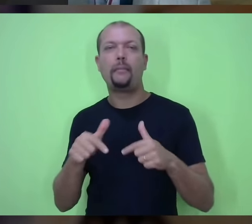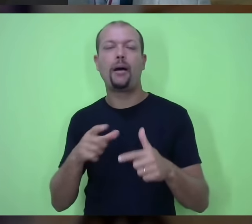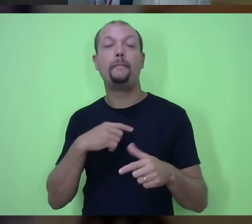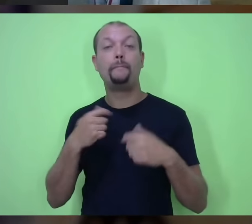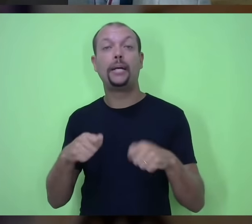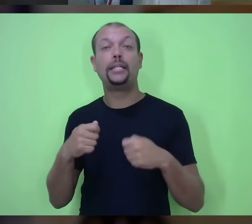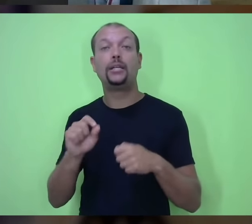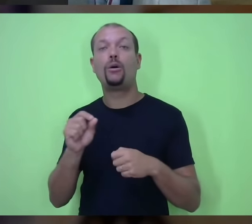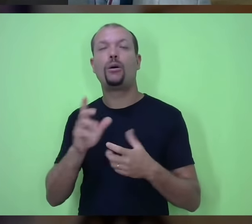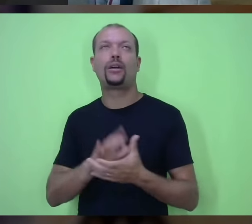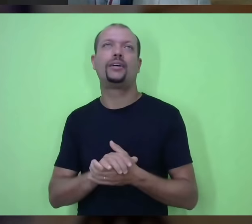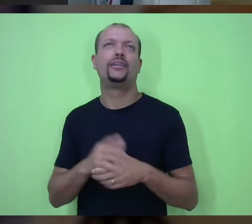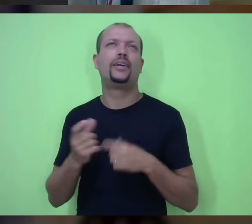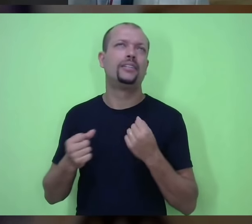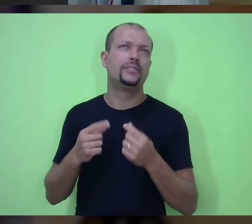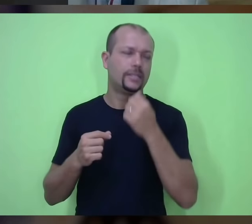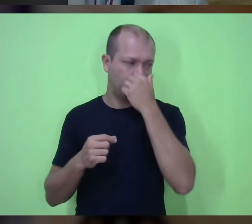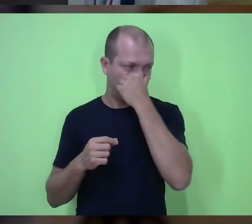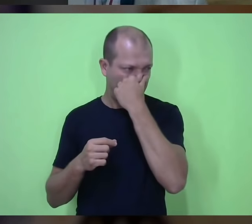temática, porque, infelizmente,